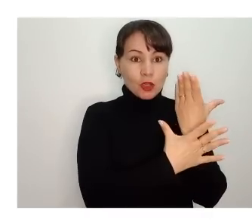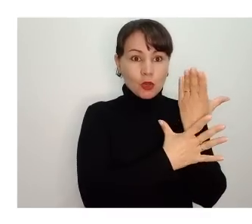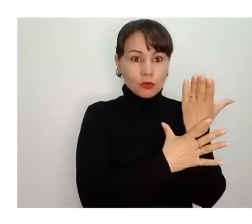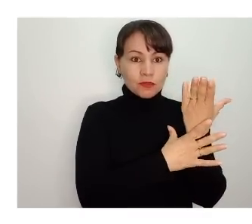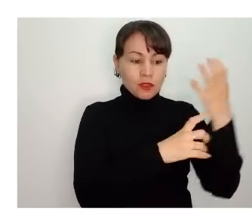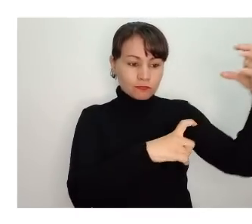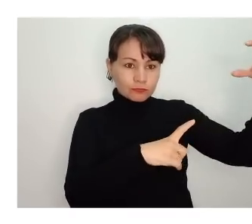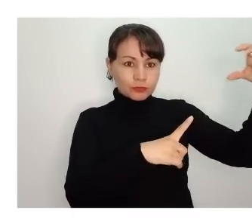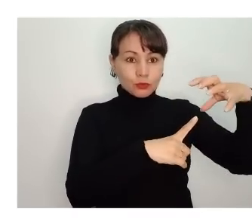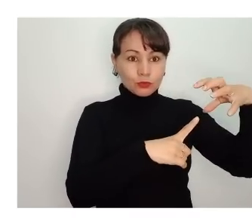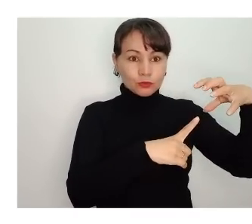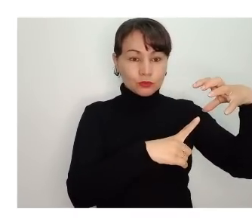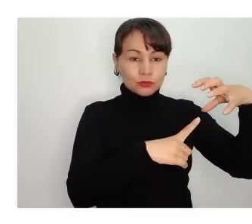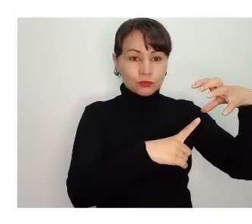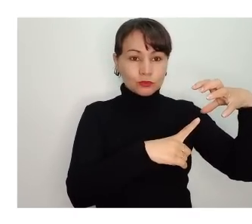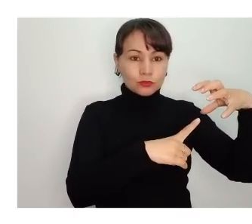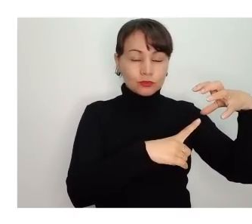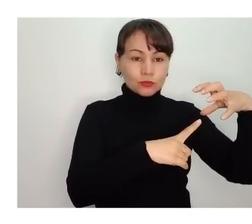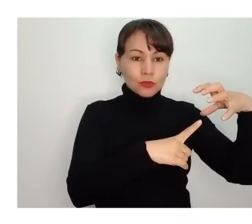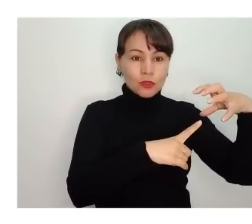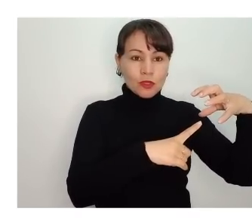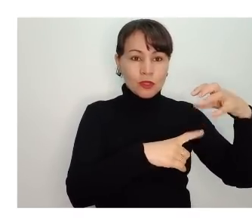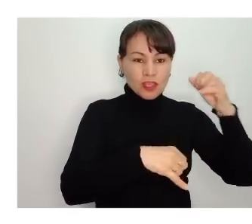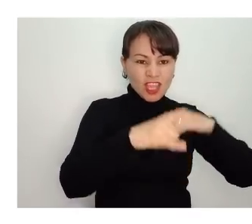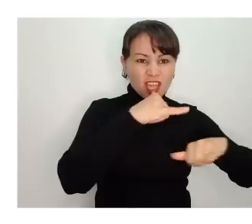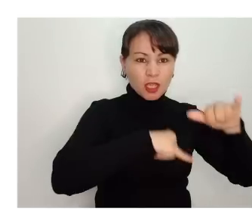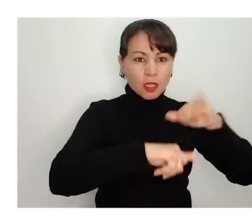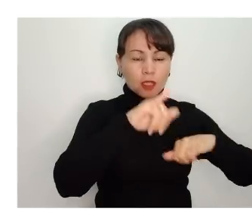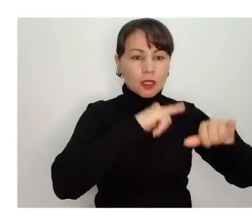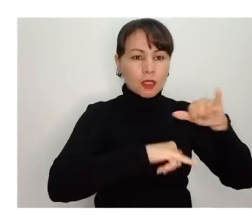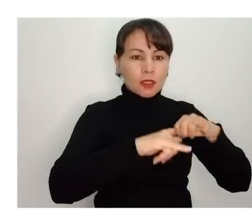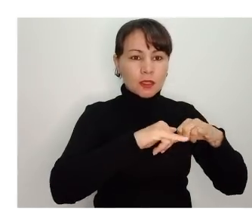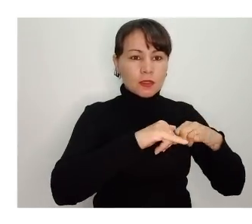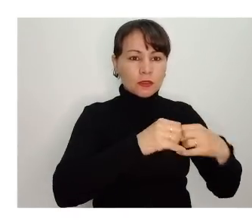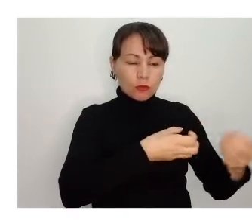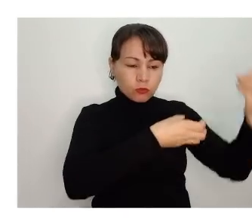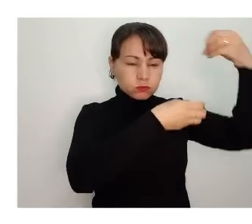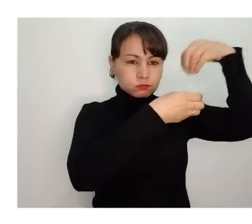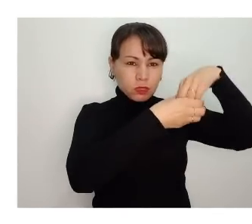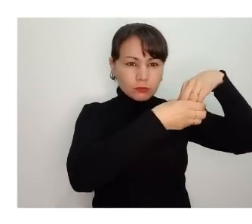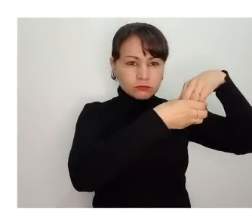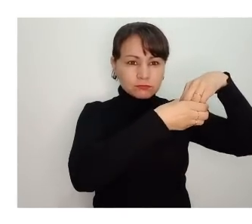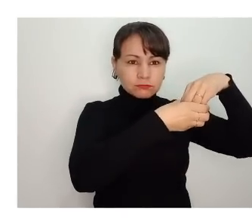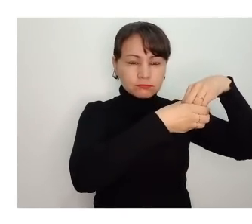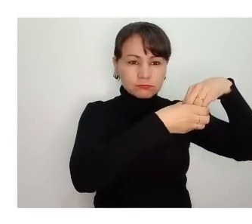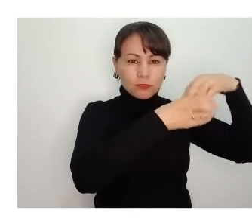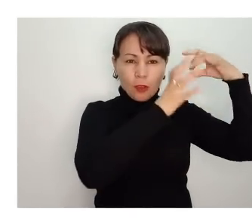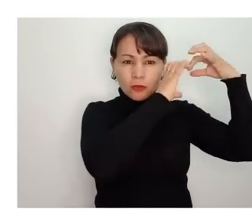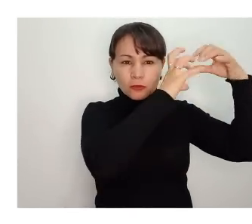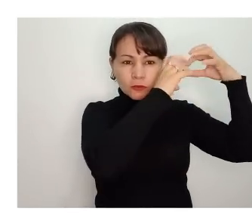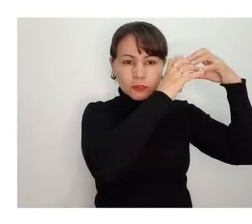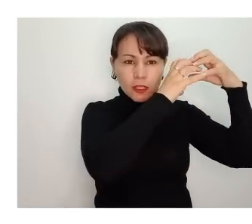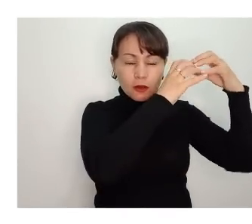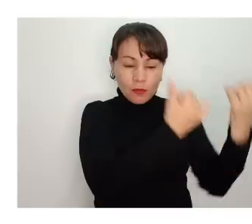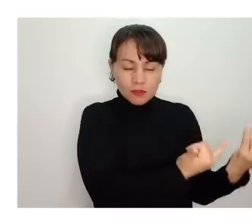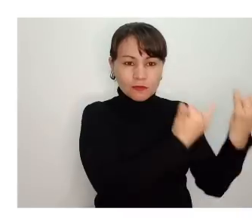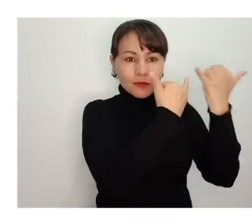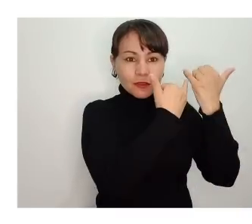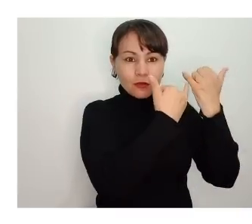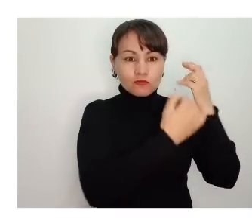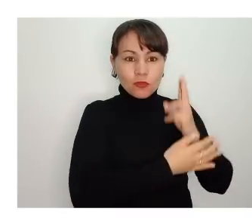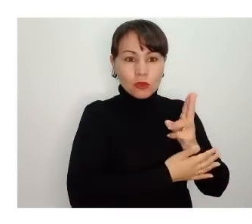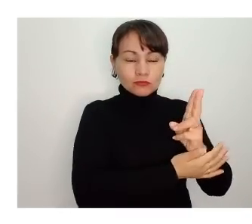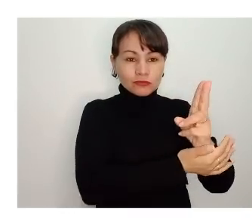aí ocorre uma consequência de eventos bioquímicos no interior da célula pós-sináptica, para